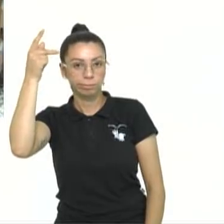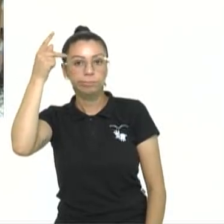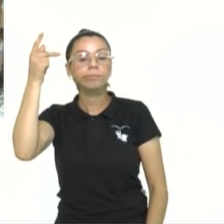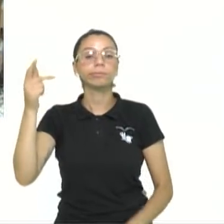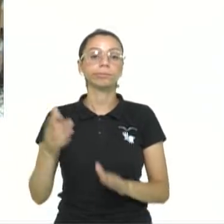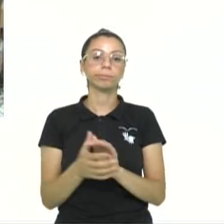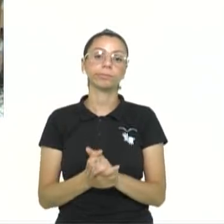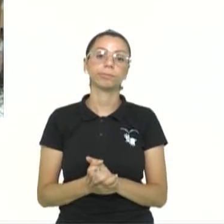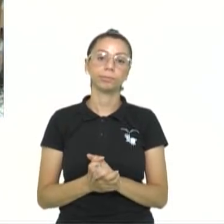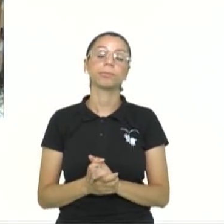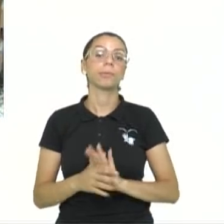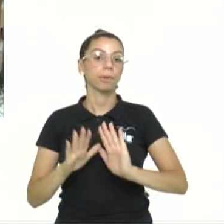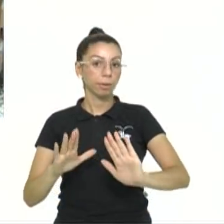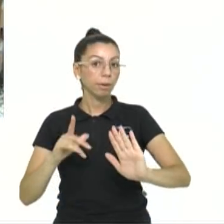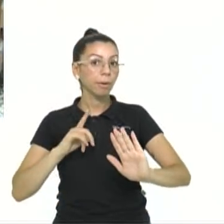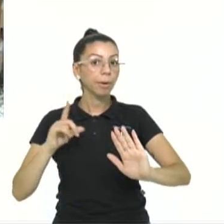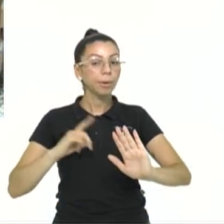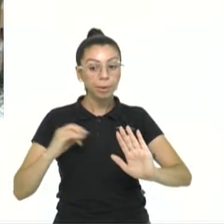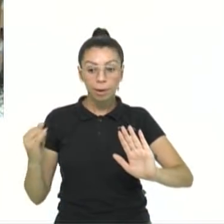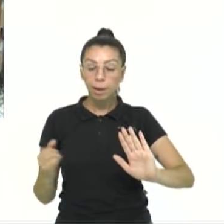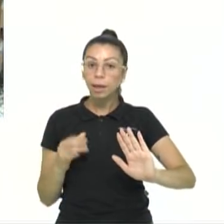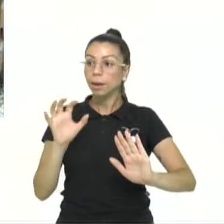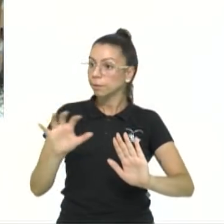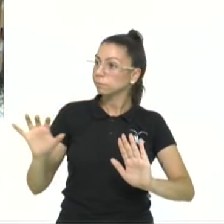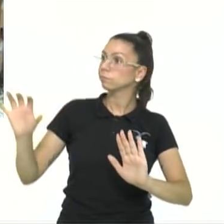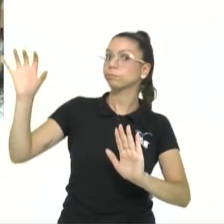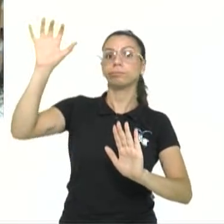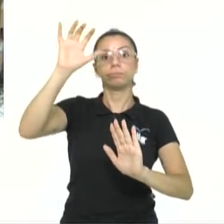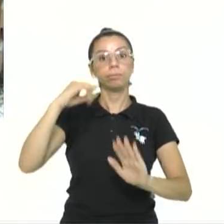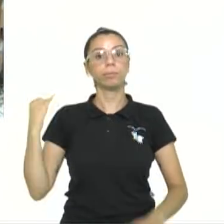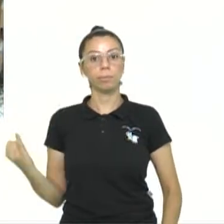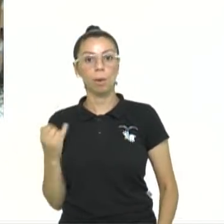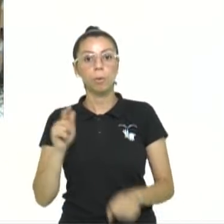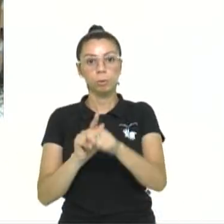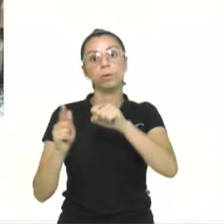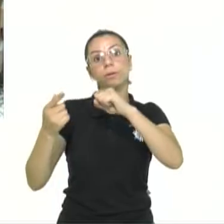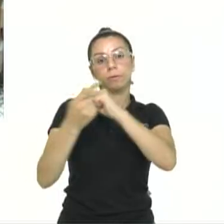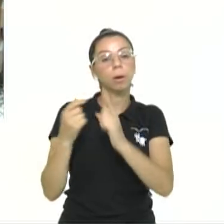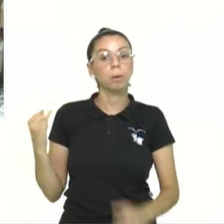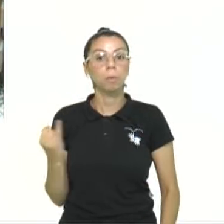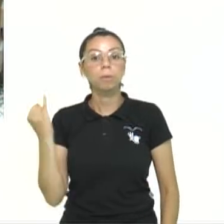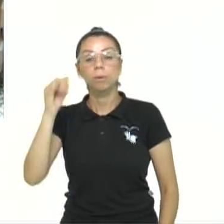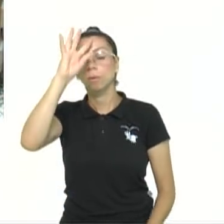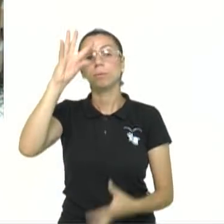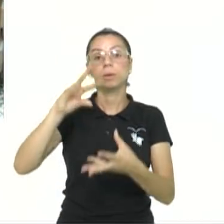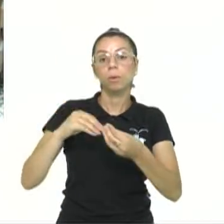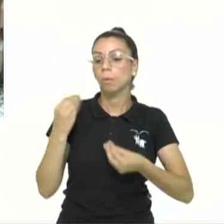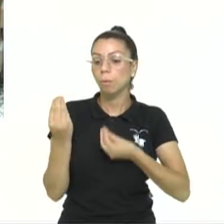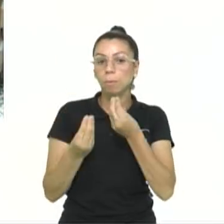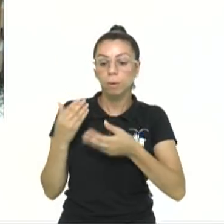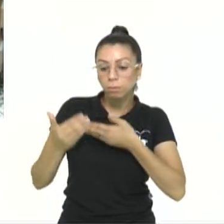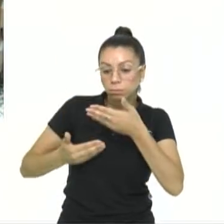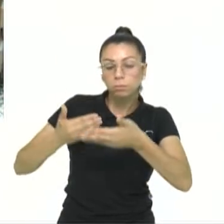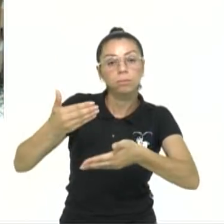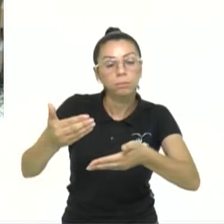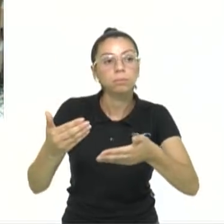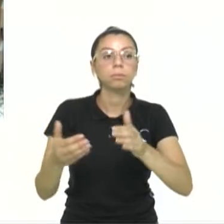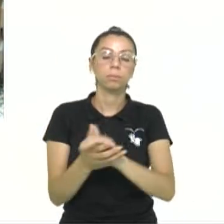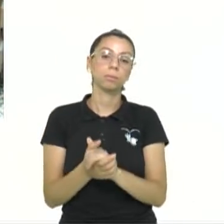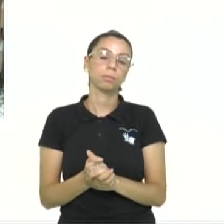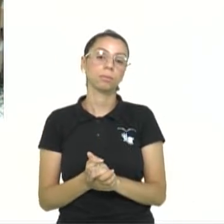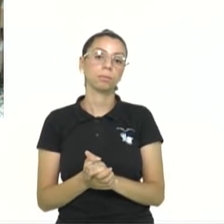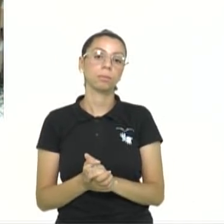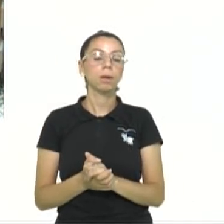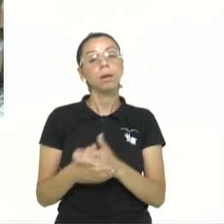Sorocaba. Então vejam o quanto isso é geograficamente importante para a gente entender como esse processo se deu e como as cidades